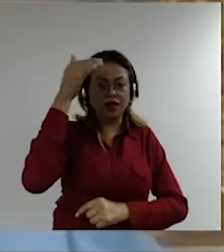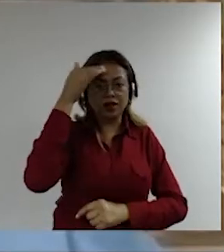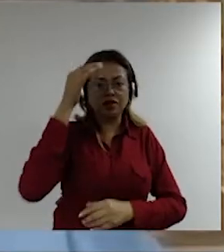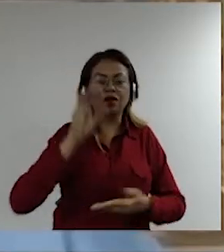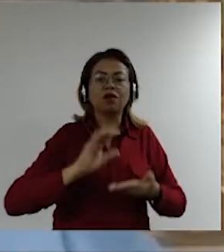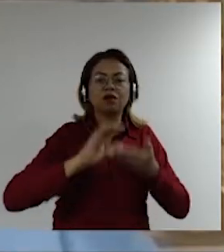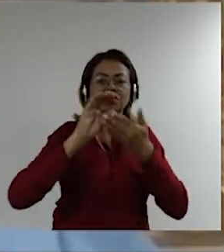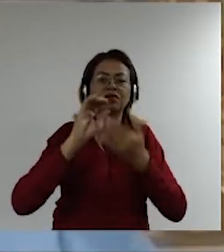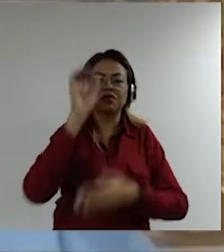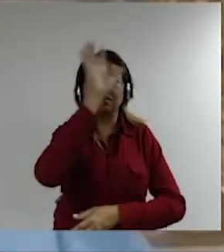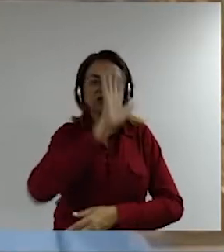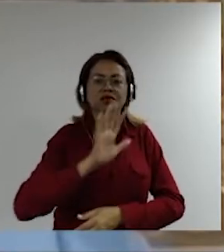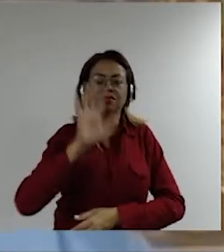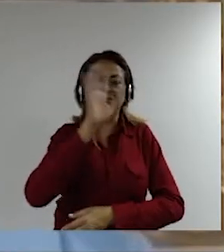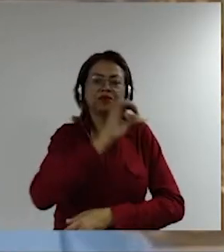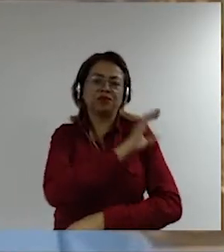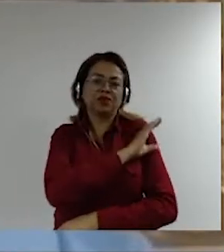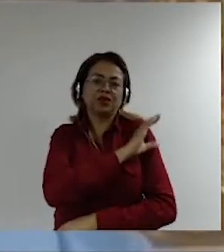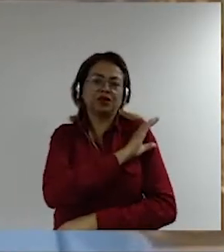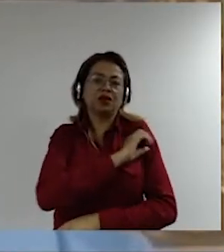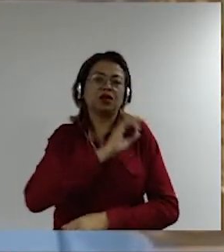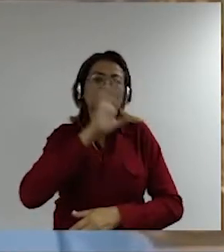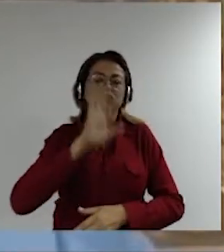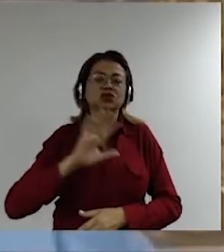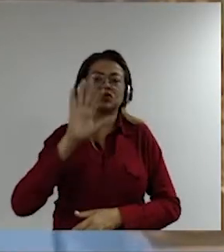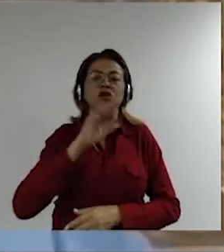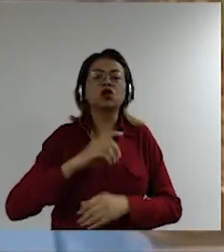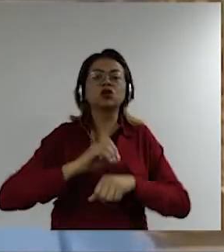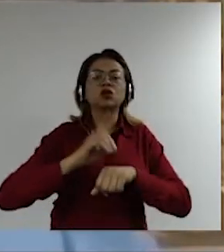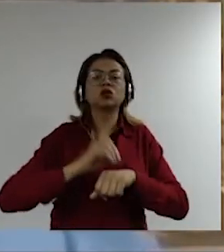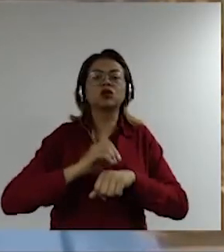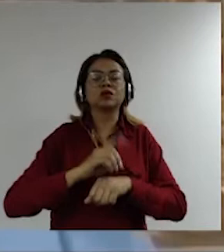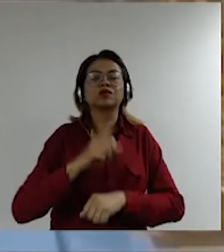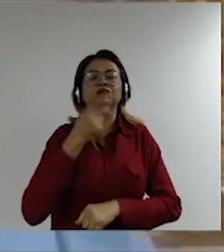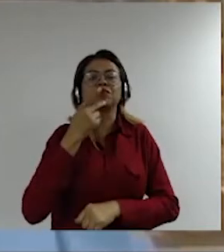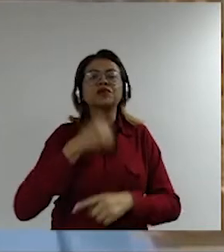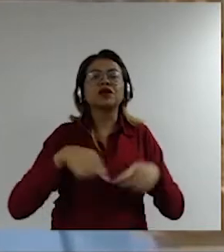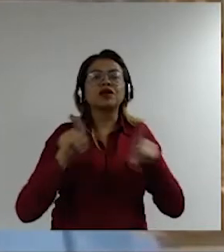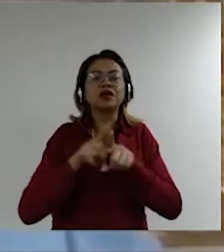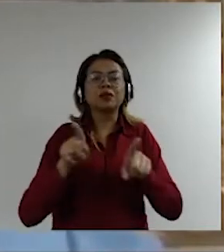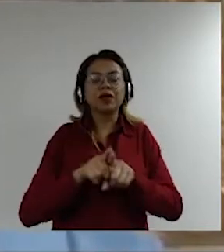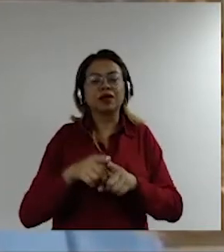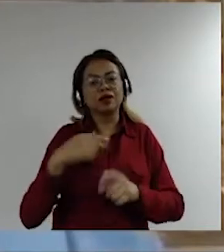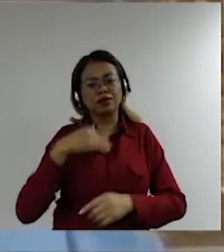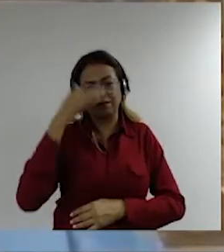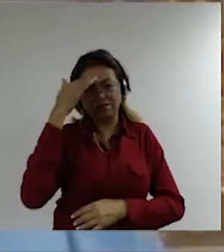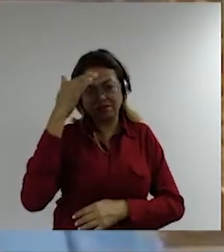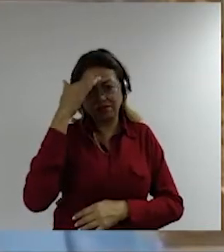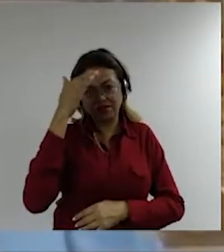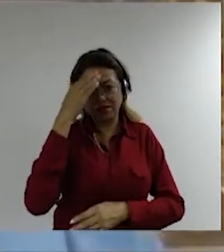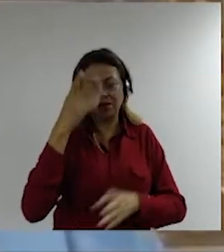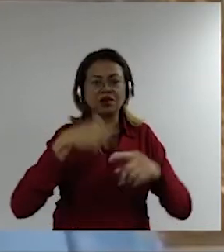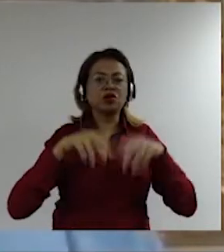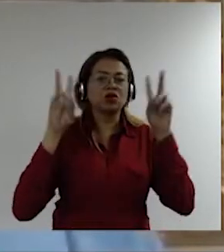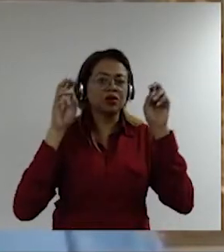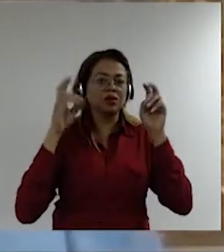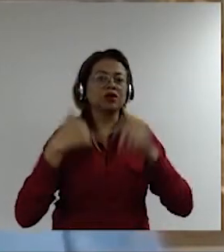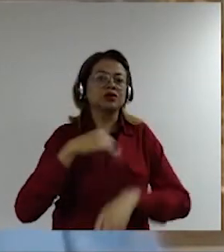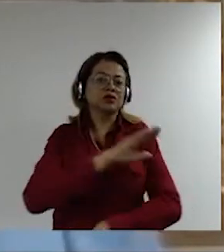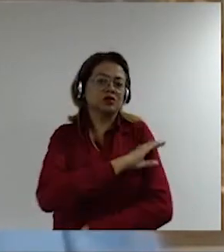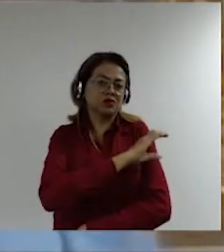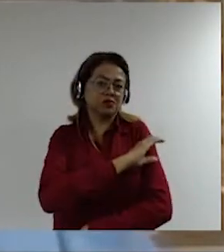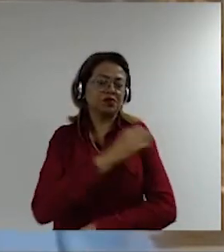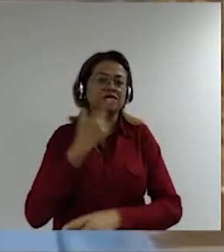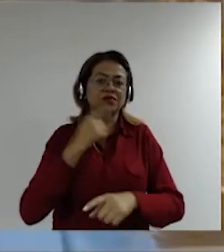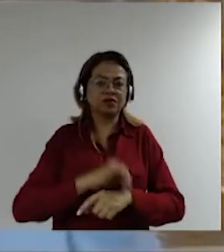do coordenador-geral do evento, secretário-geral do AB, Dr. José Alberto Simonetti, congratular pela acolhida da temática o nosso coordenador